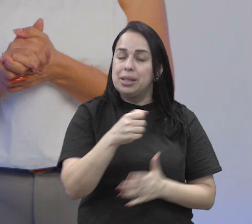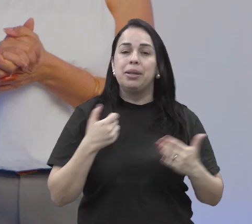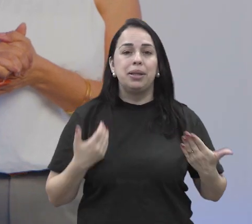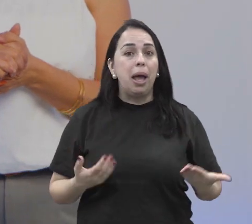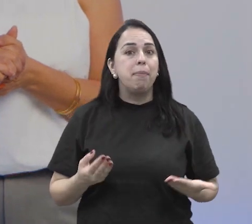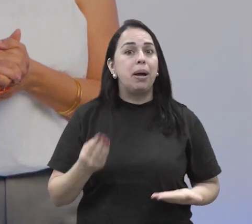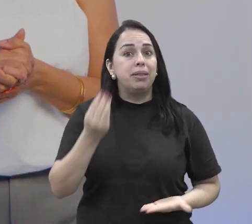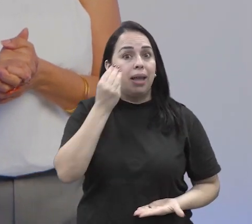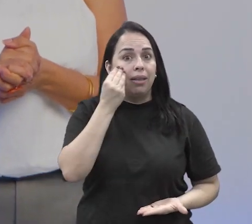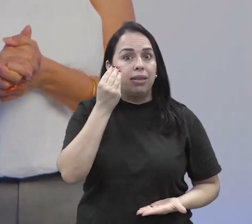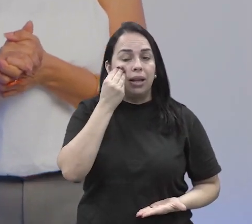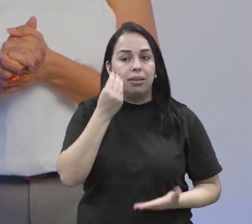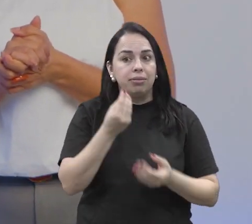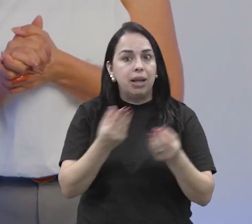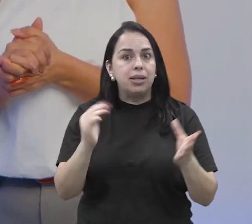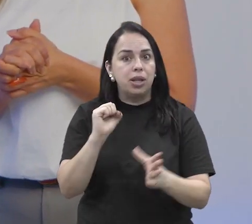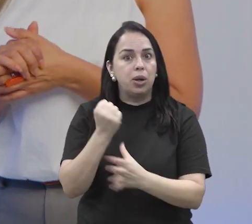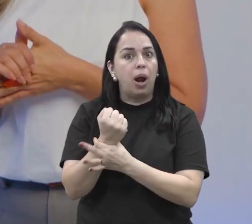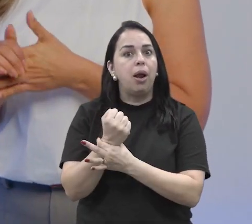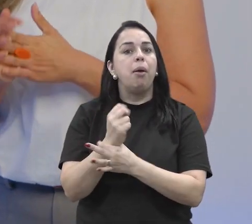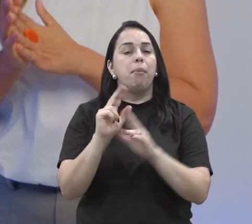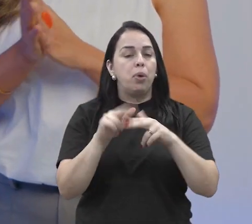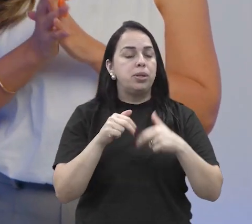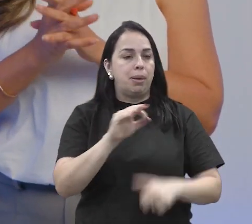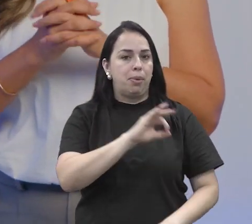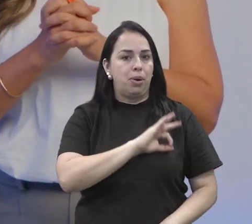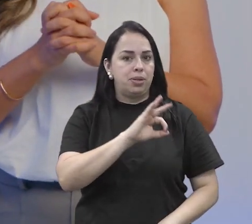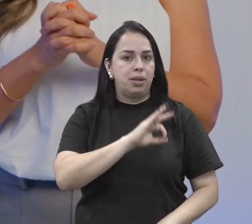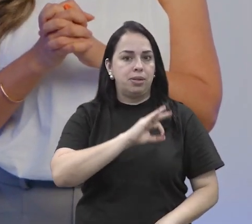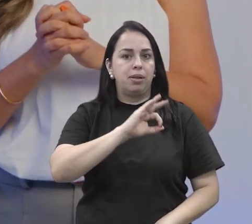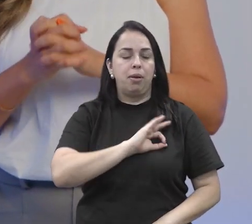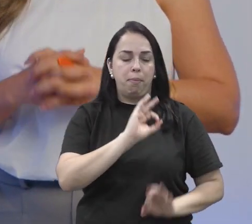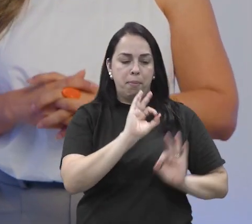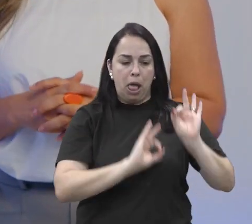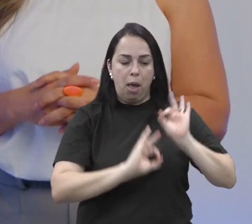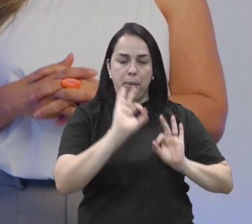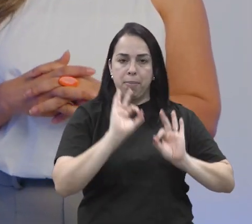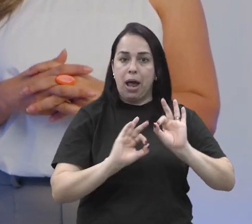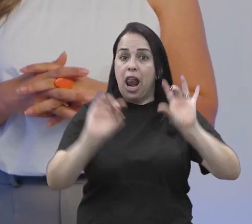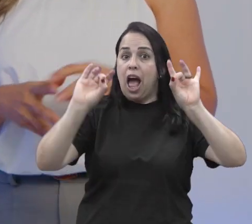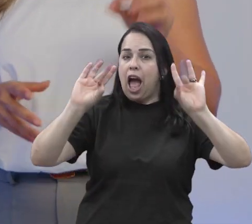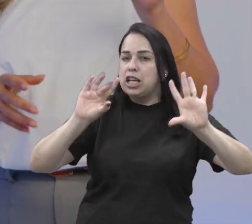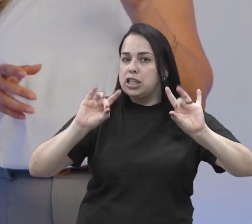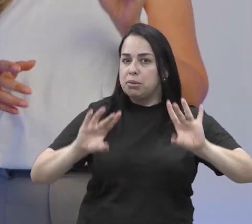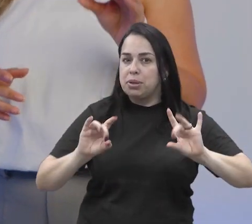E para garantir a segurança dos consumidores, a Polícia Militar montou uma operação especial. A Júlia